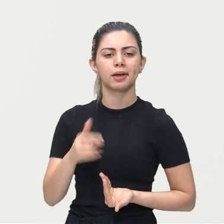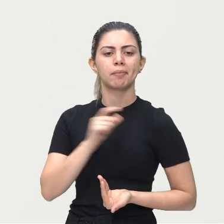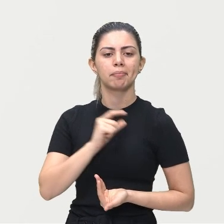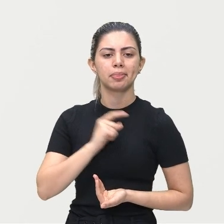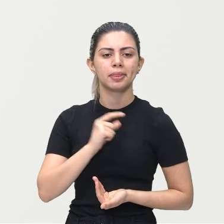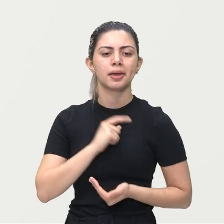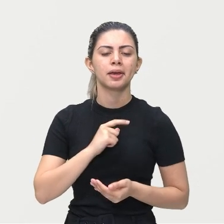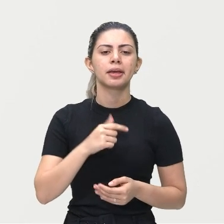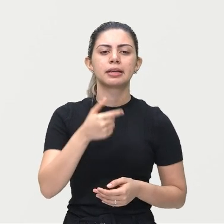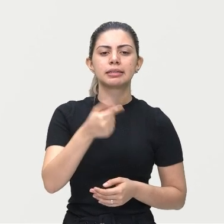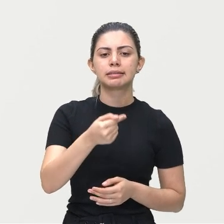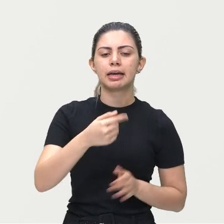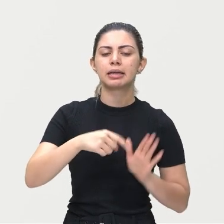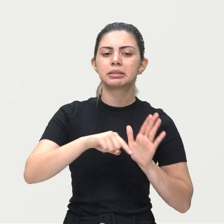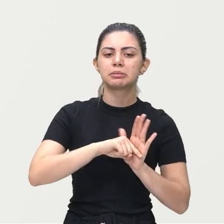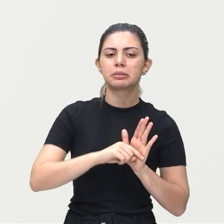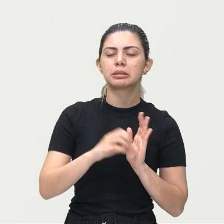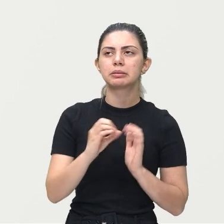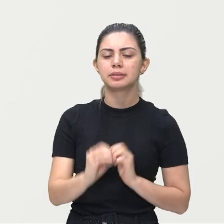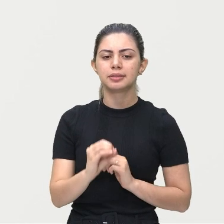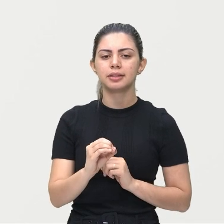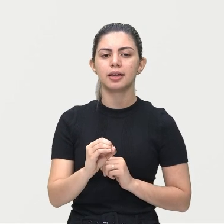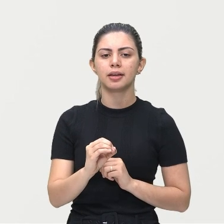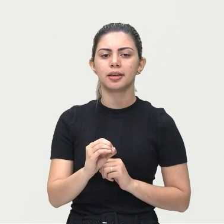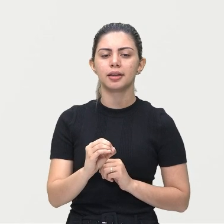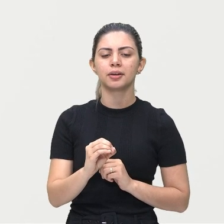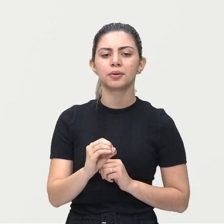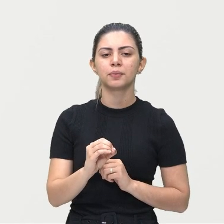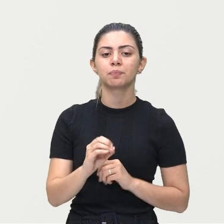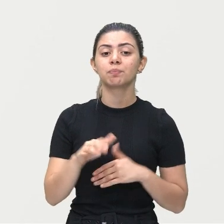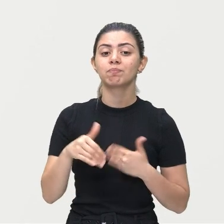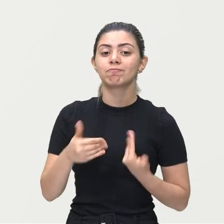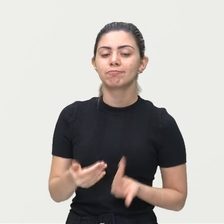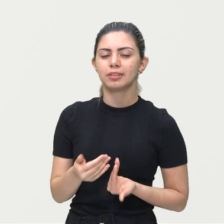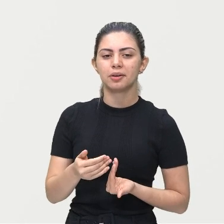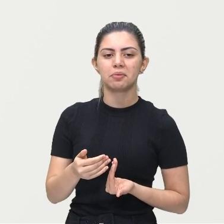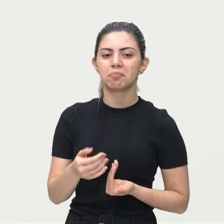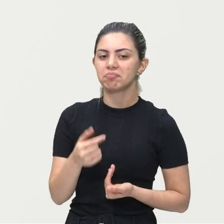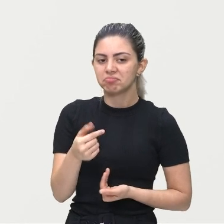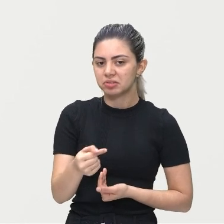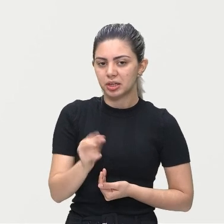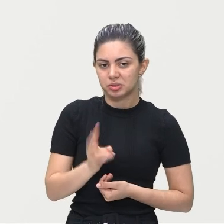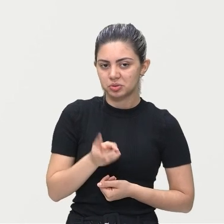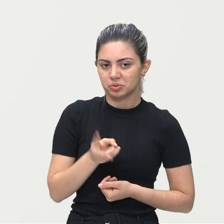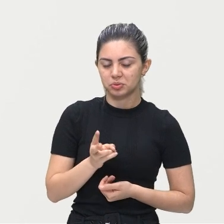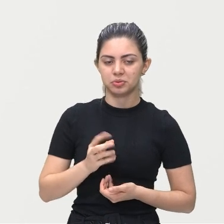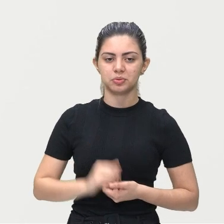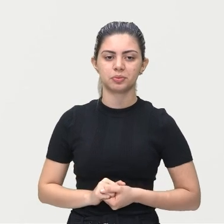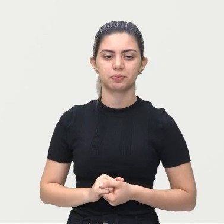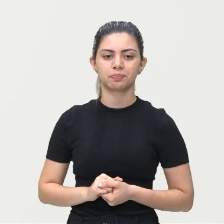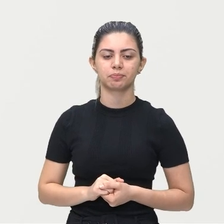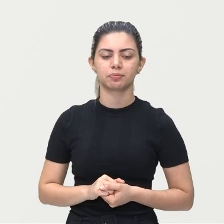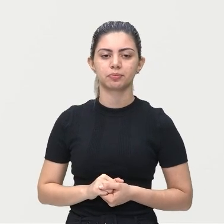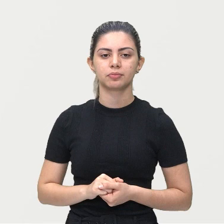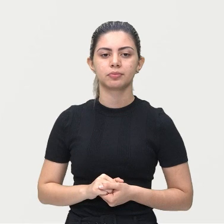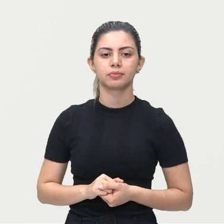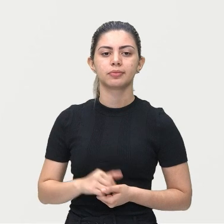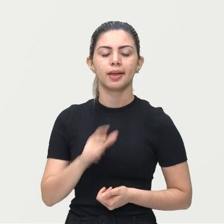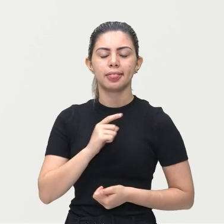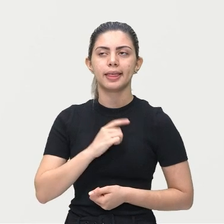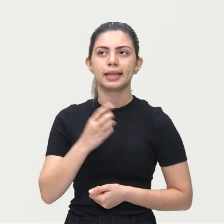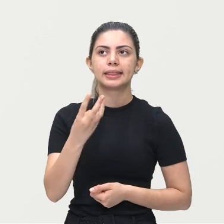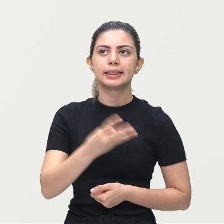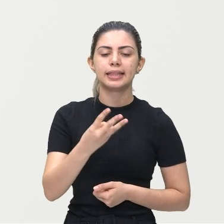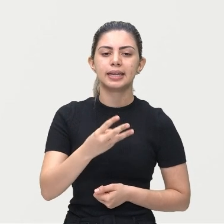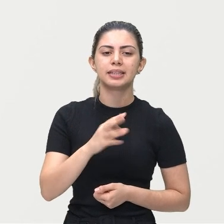tirar 7? Tenho que tirar 0, essa coisa toda, elemento neutro não altera. Então, portanto, 7. Agora, eu tenho 3, mas